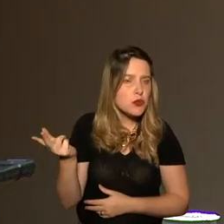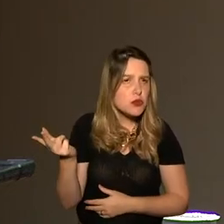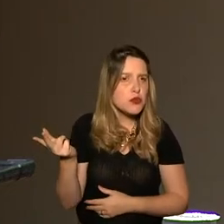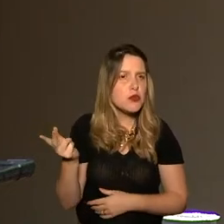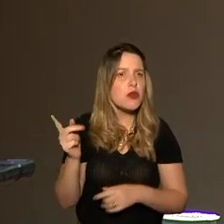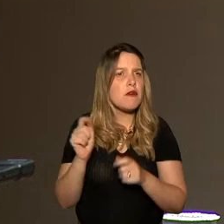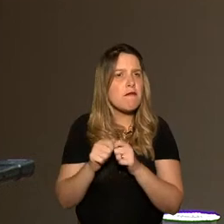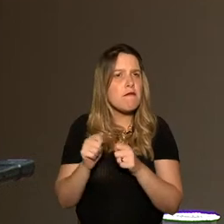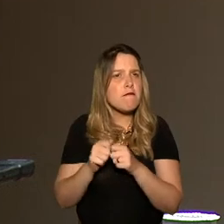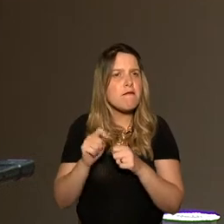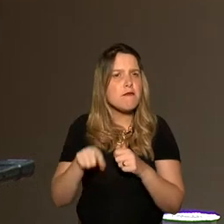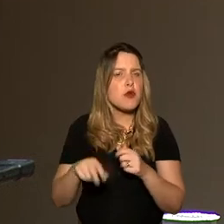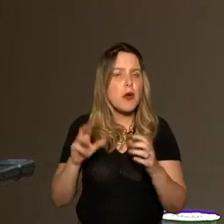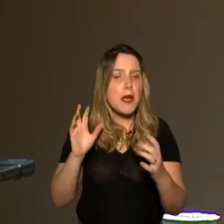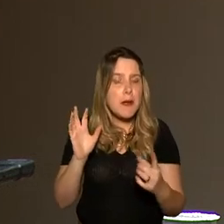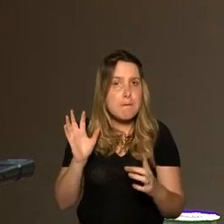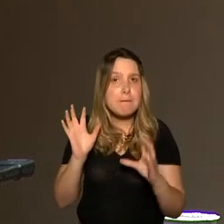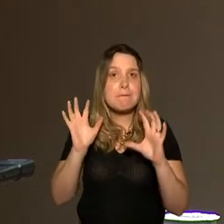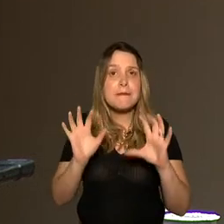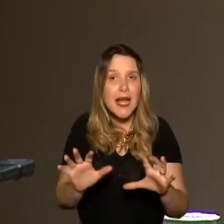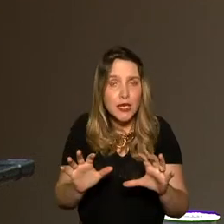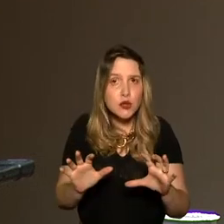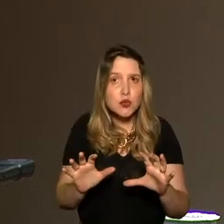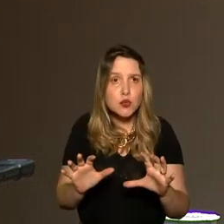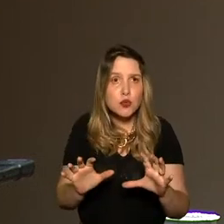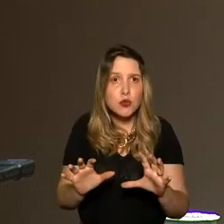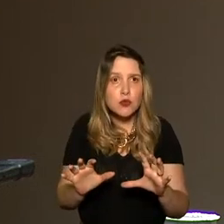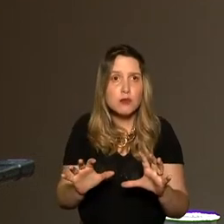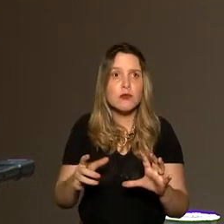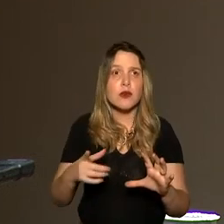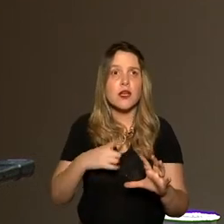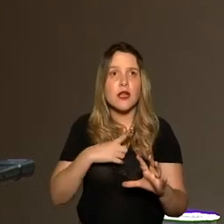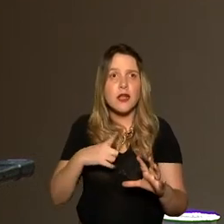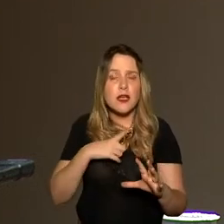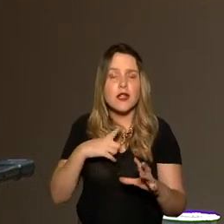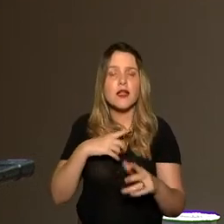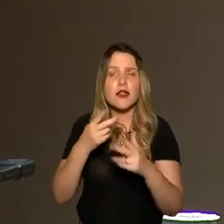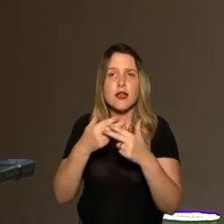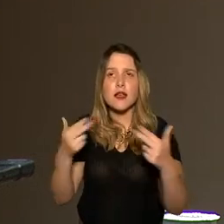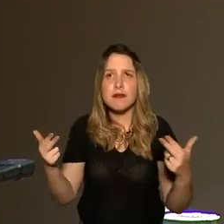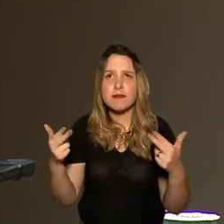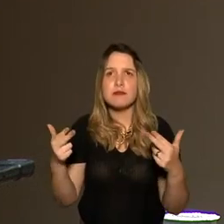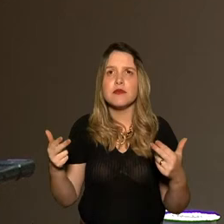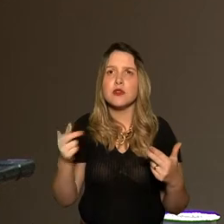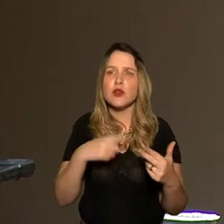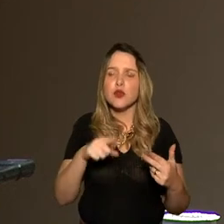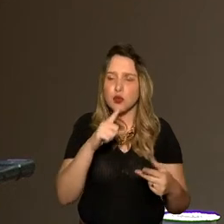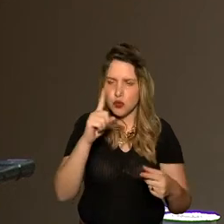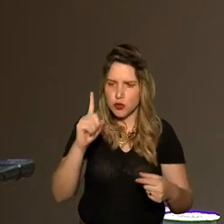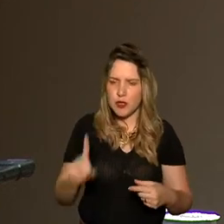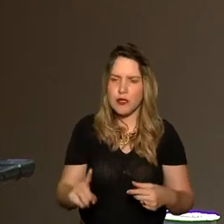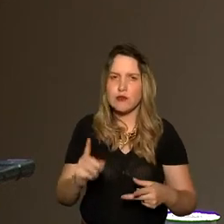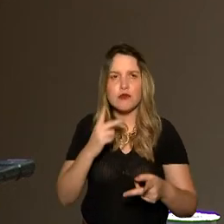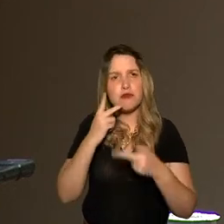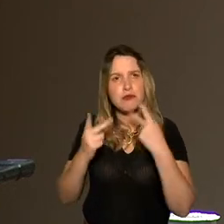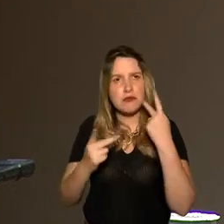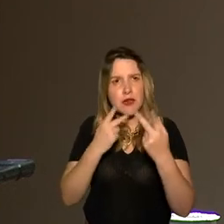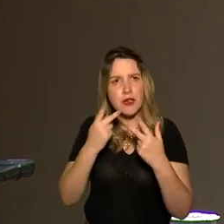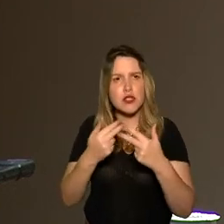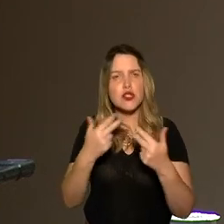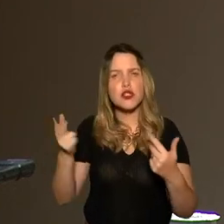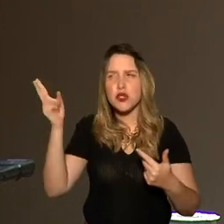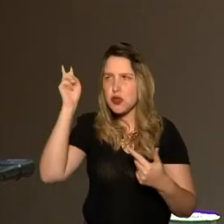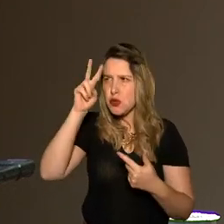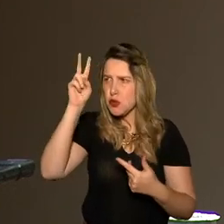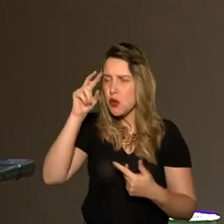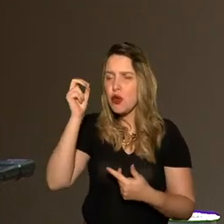faz com que o espaço de aprendizagem aconteça e floresça eu queria que vocês falassem dessa relação entre a escola